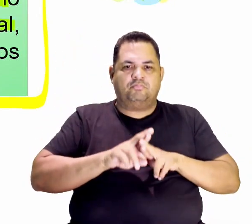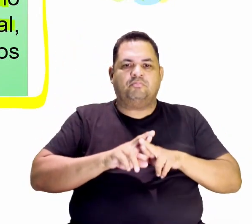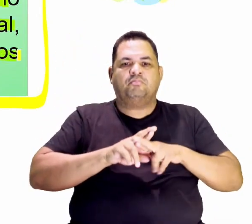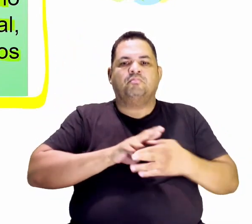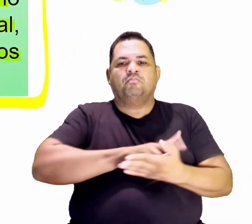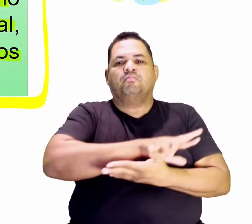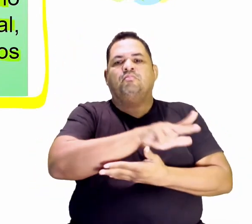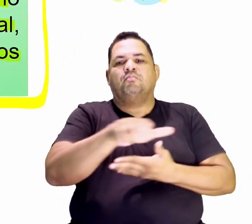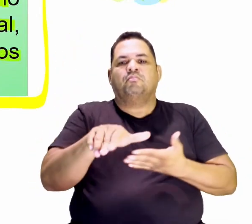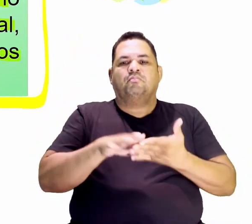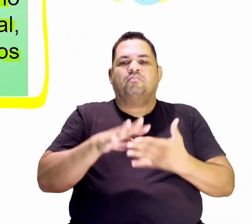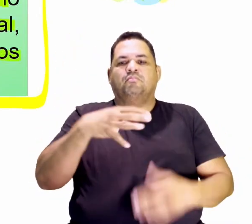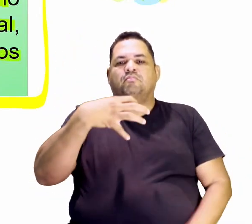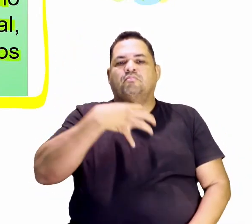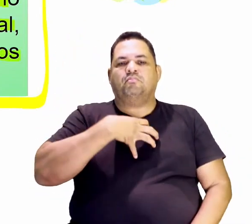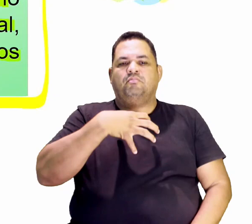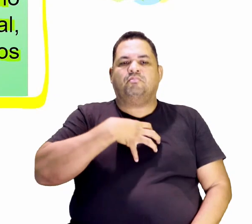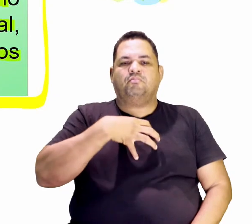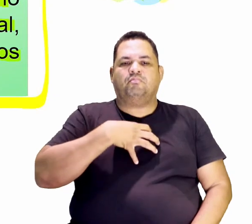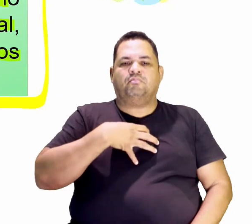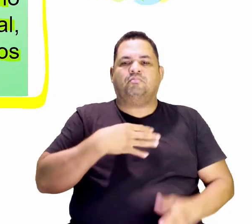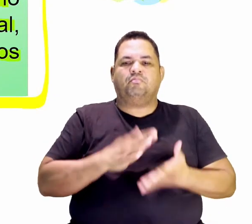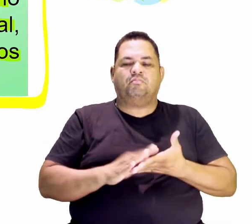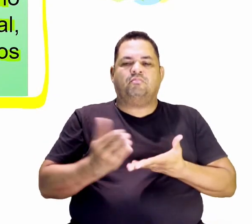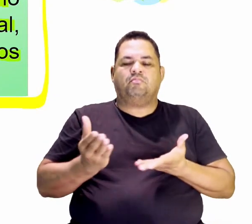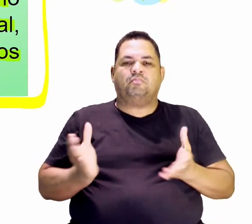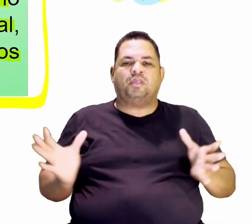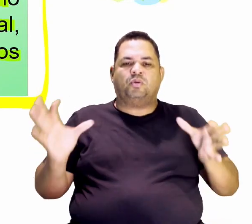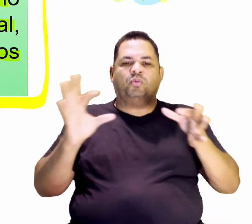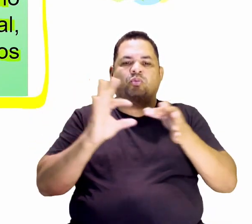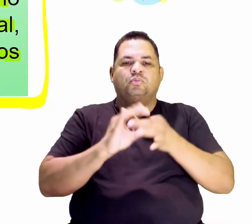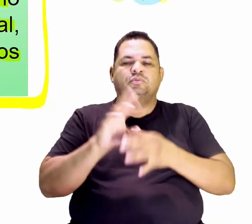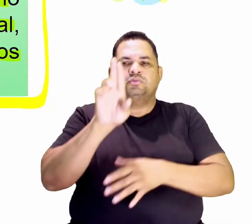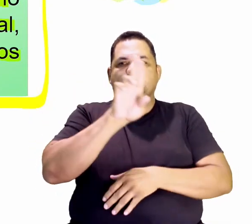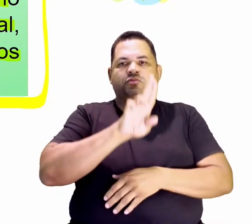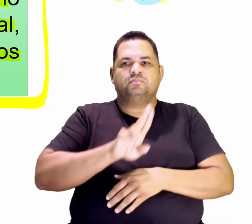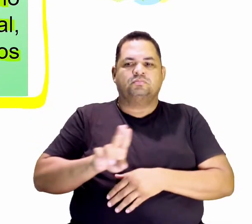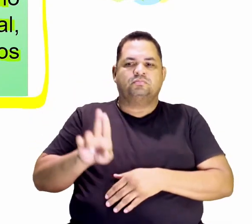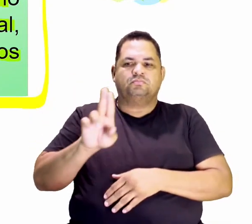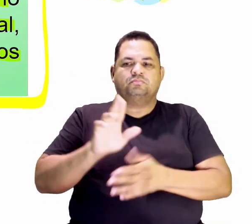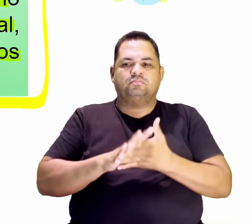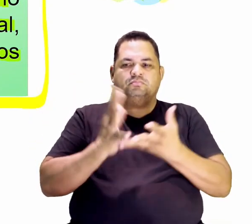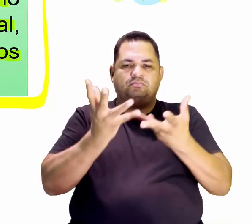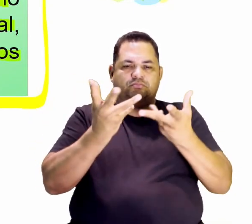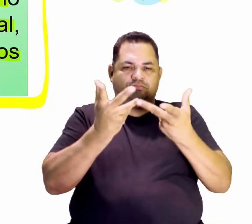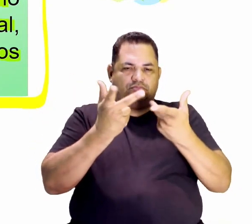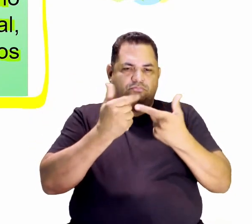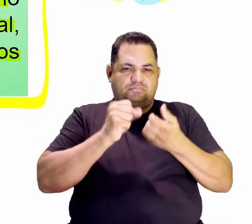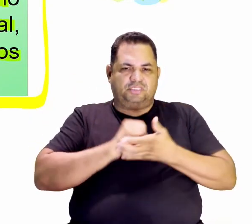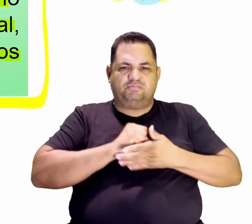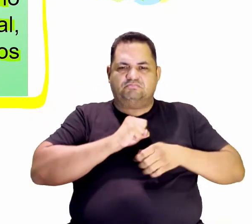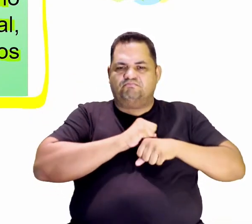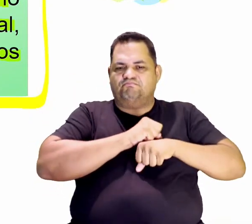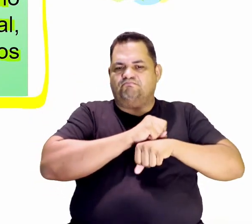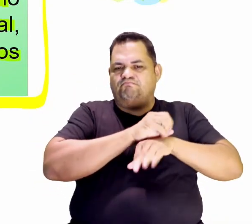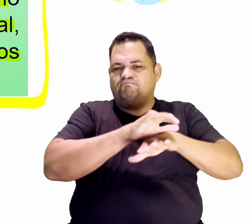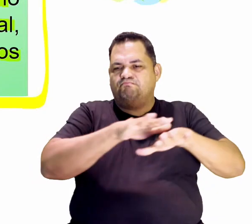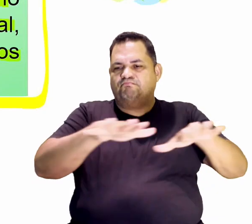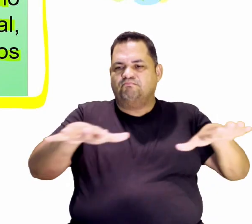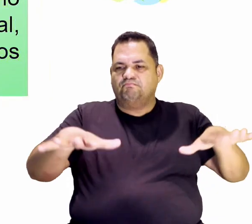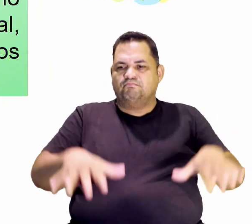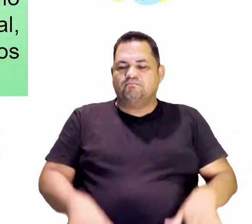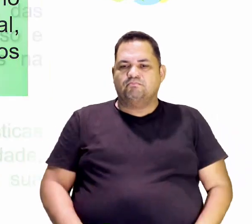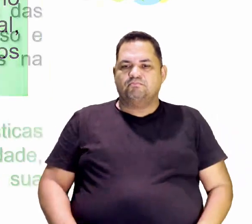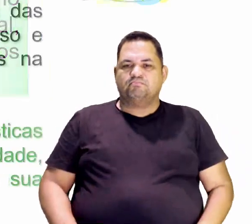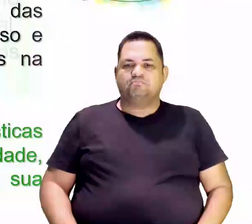e sensível ao que, prof? Aos contextos de uso. Essa é uma habilidade bem ampla, né? Certo, muito